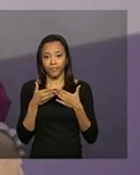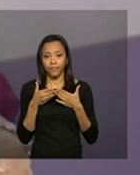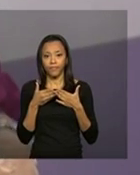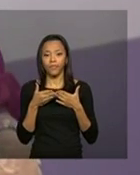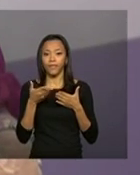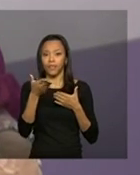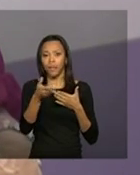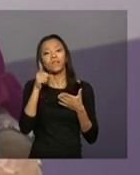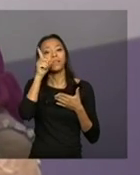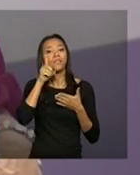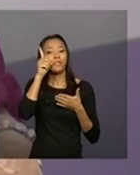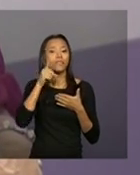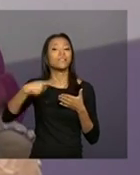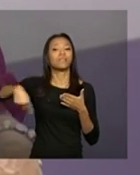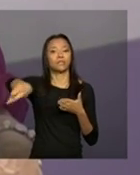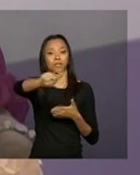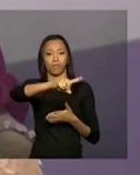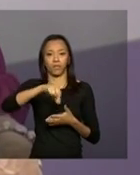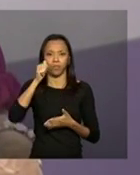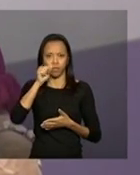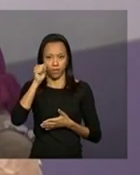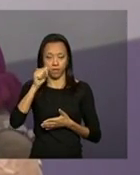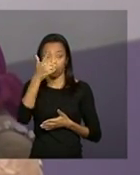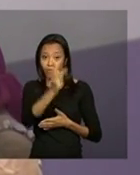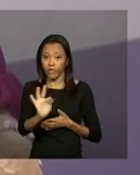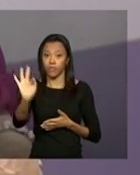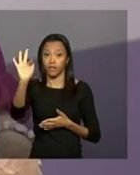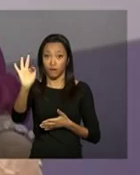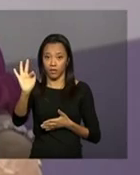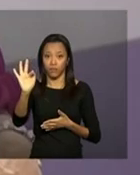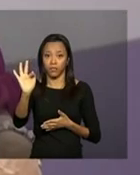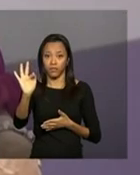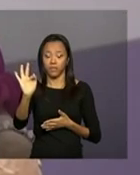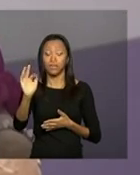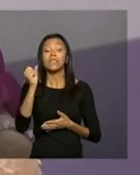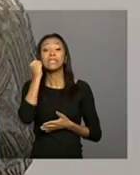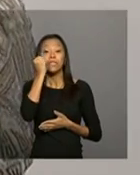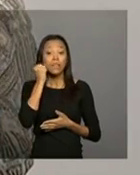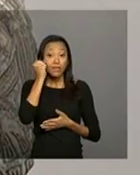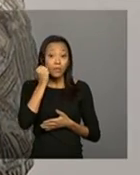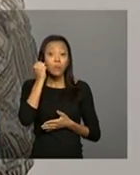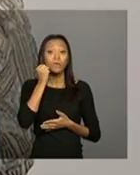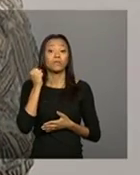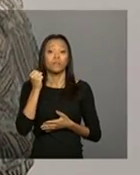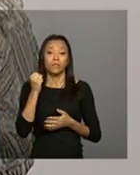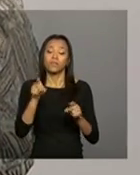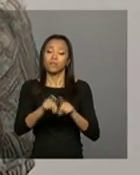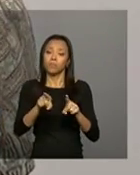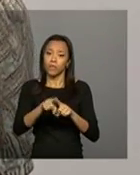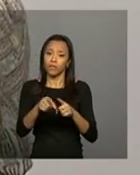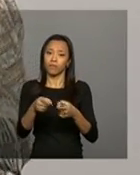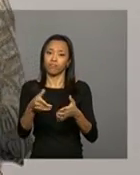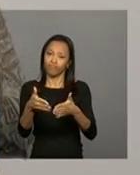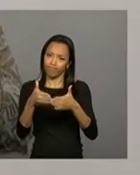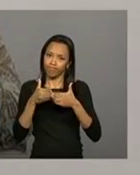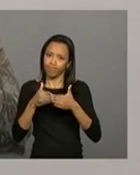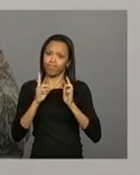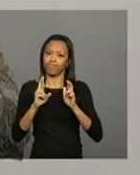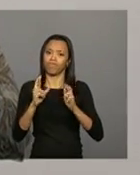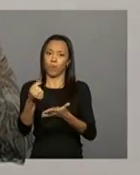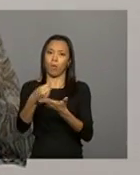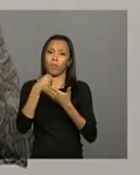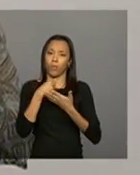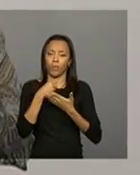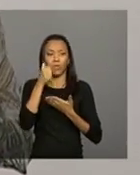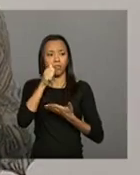das deputadas federais, as senadoras, e contamos também, aliás, as senadoras não